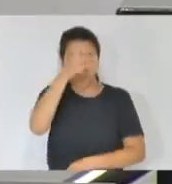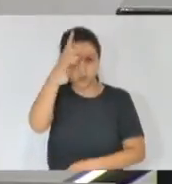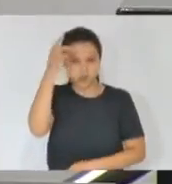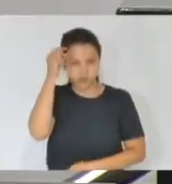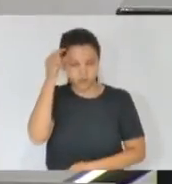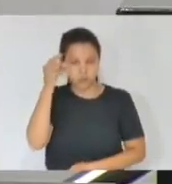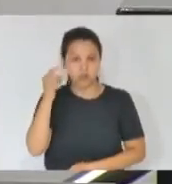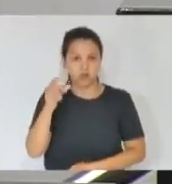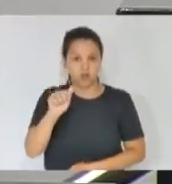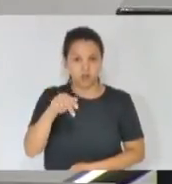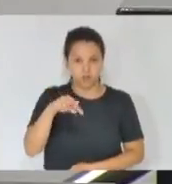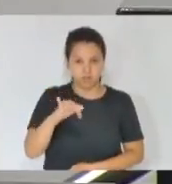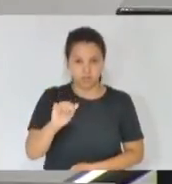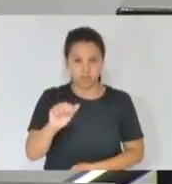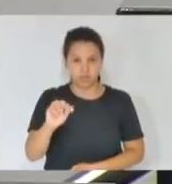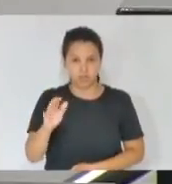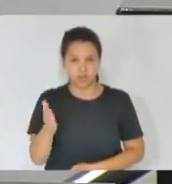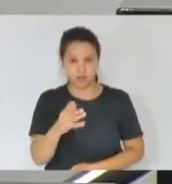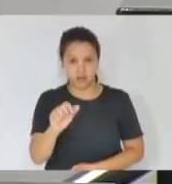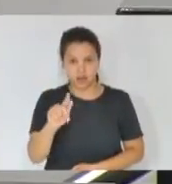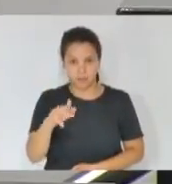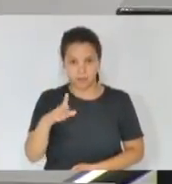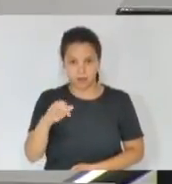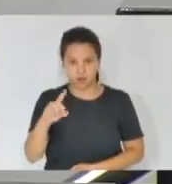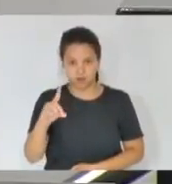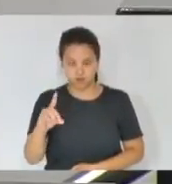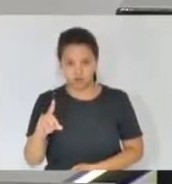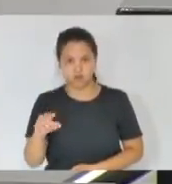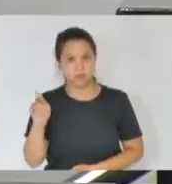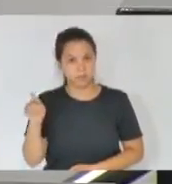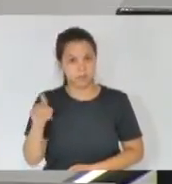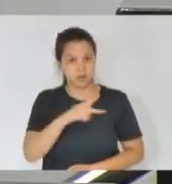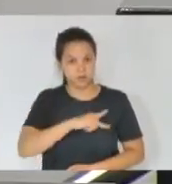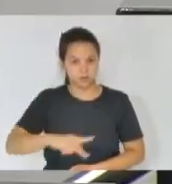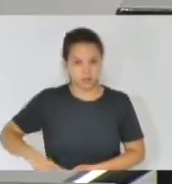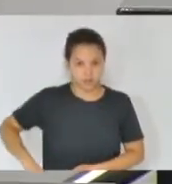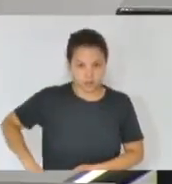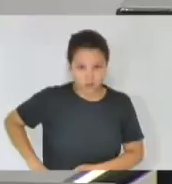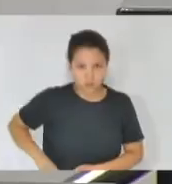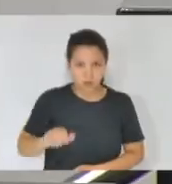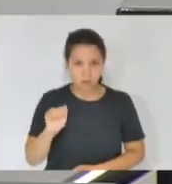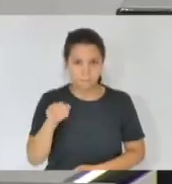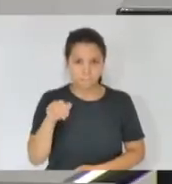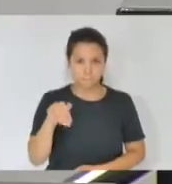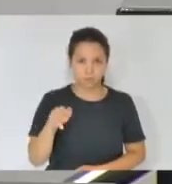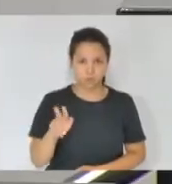Amures, no qual nós deliberamos e trabalhamos sobre a